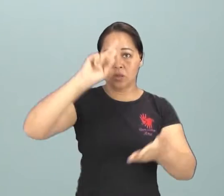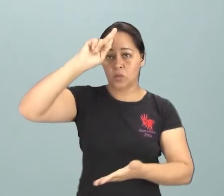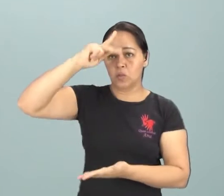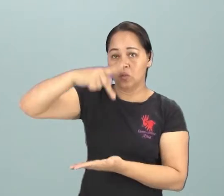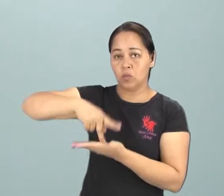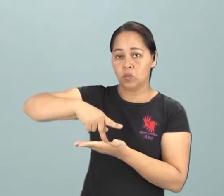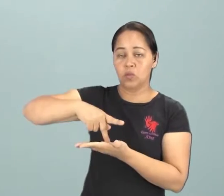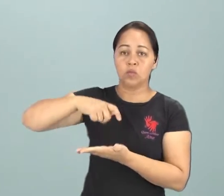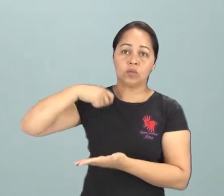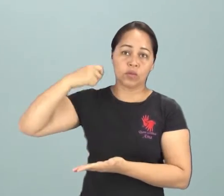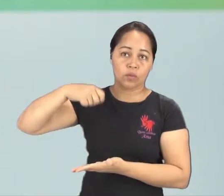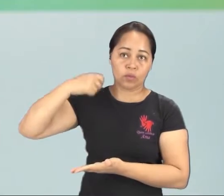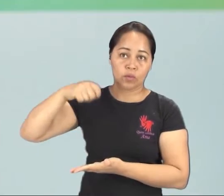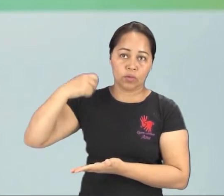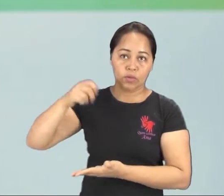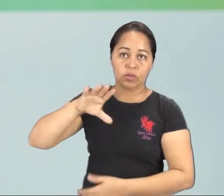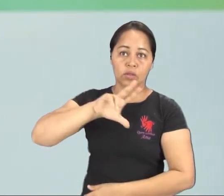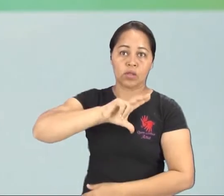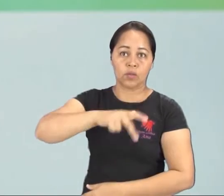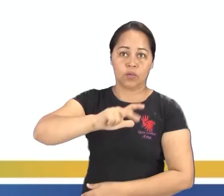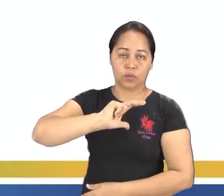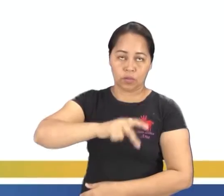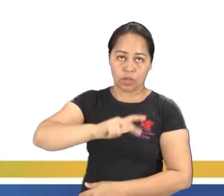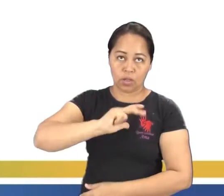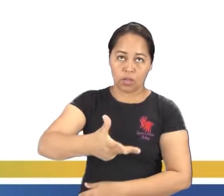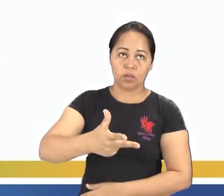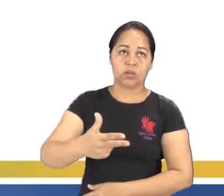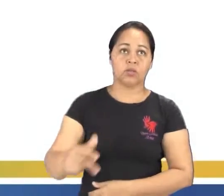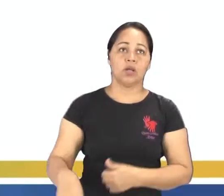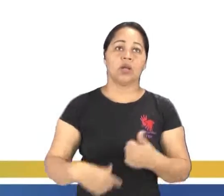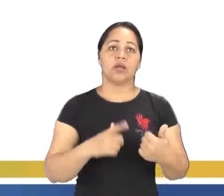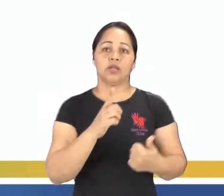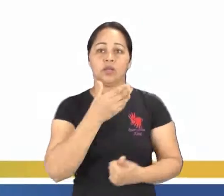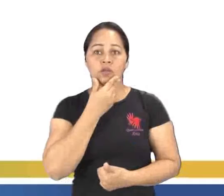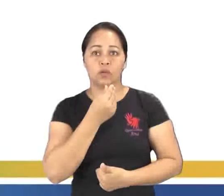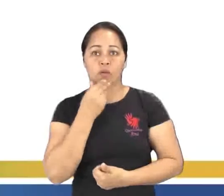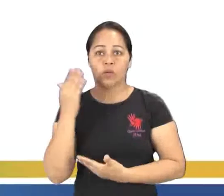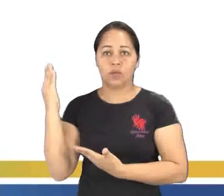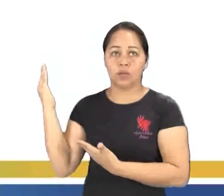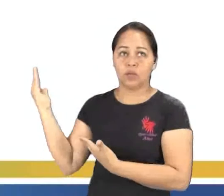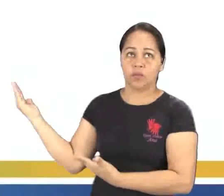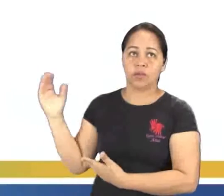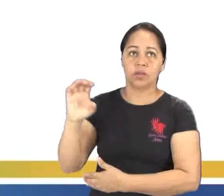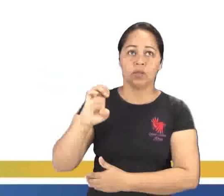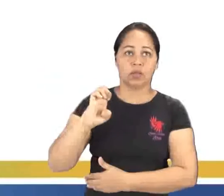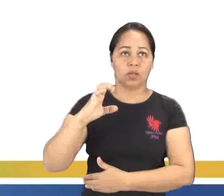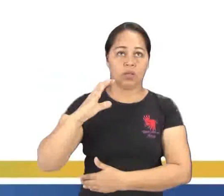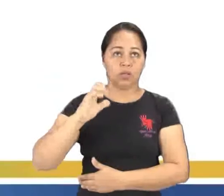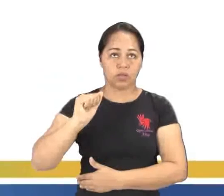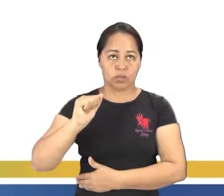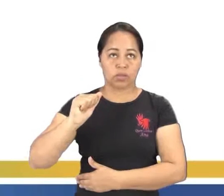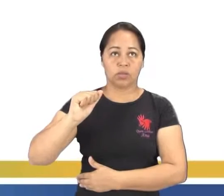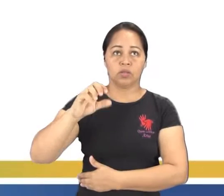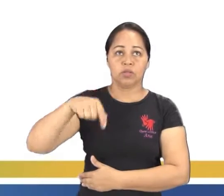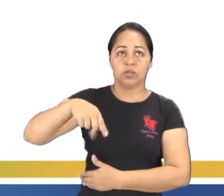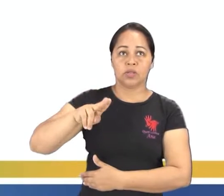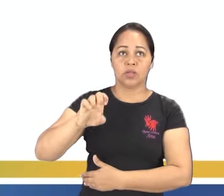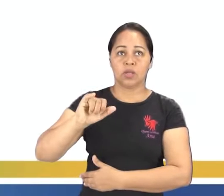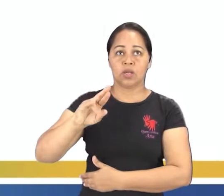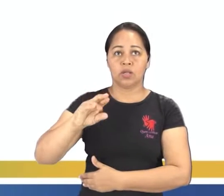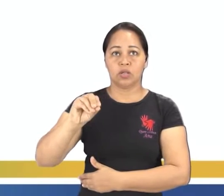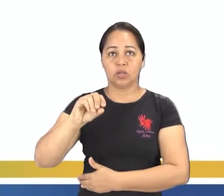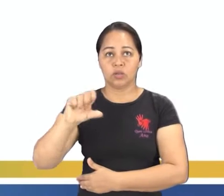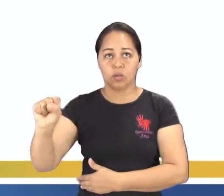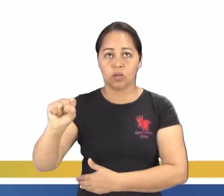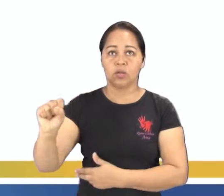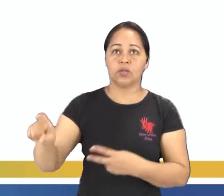do naturalismo em Portugal? Essa de Queiroz, Francisco Teixeira de Queiroz,